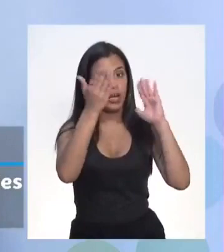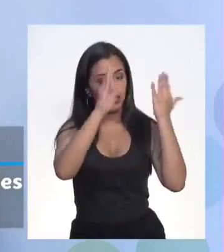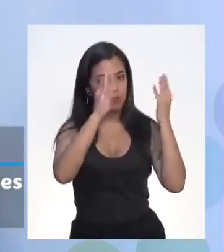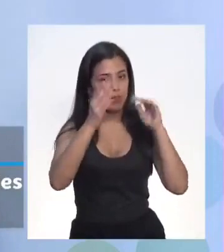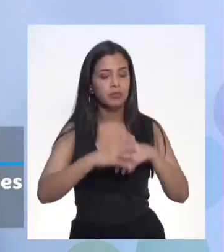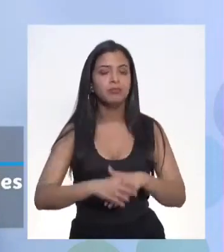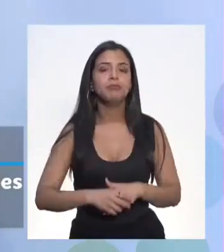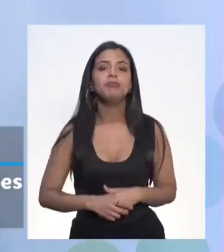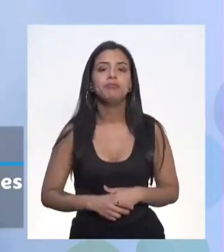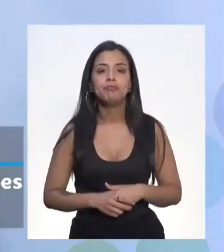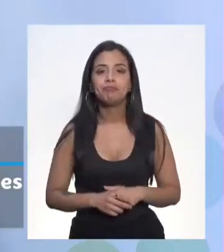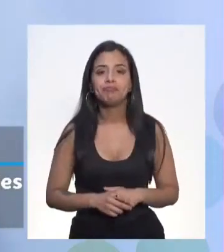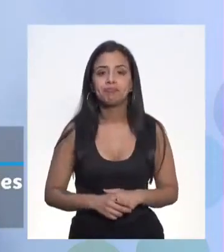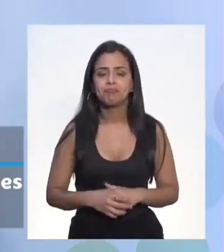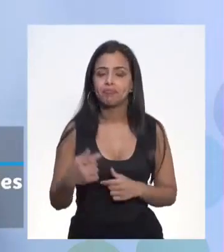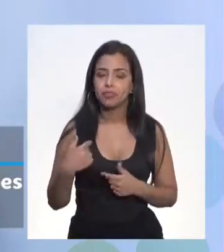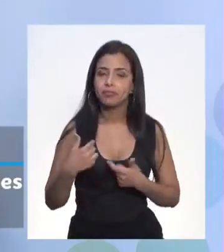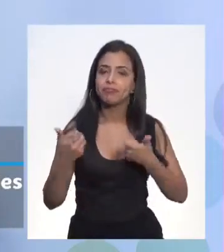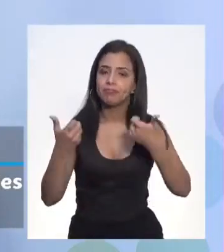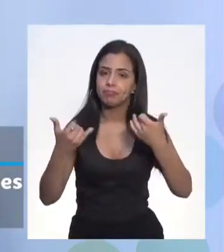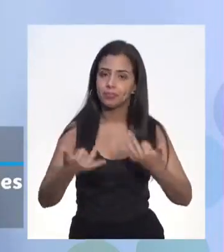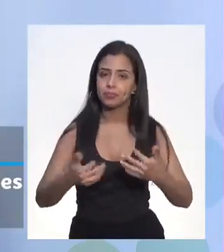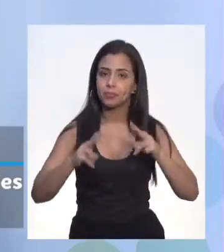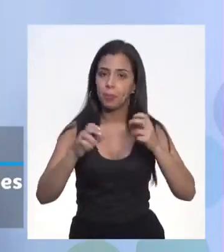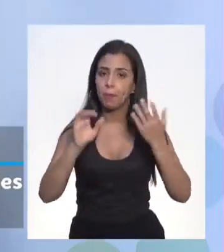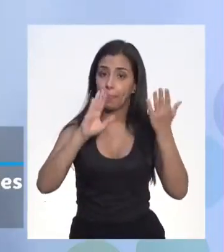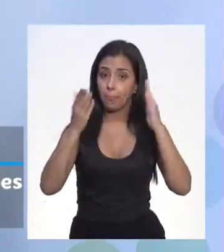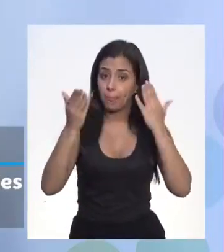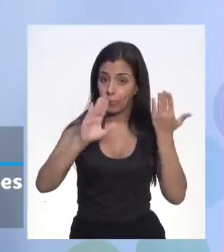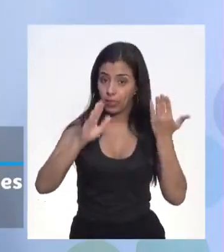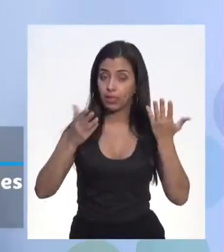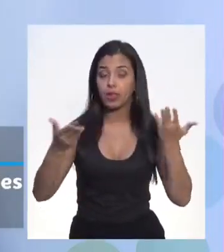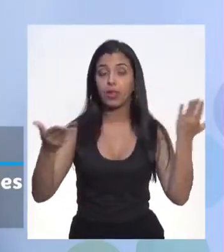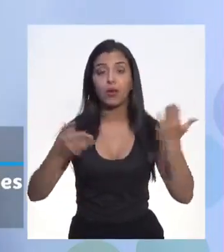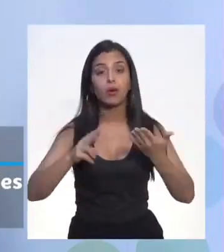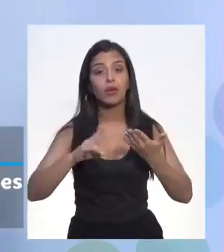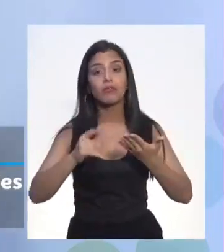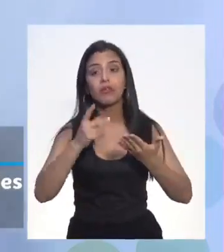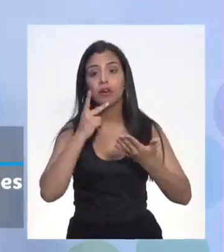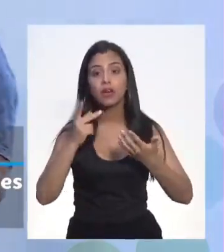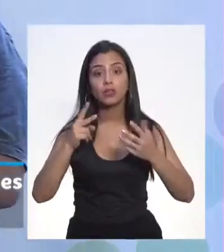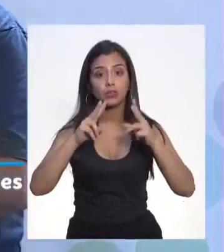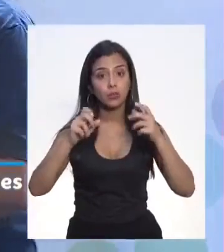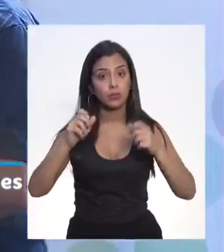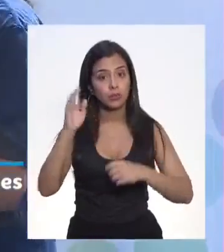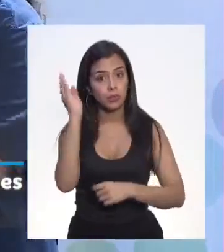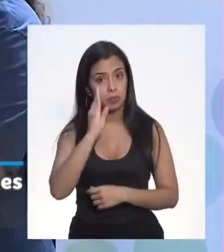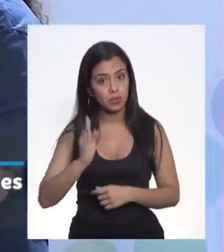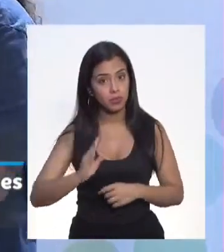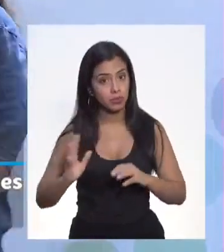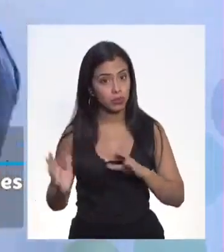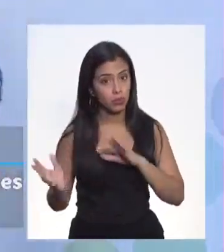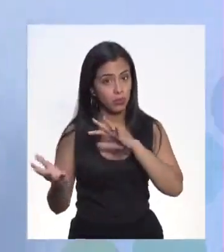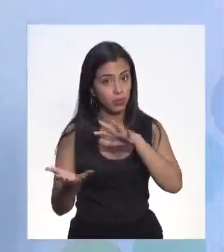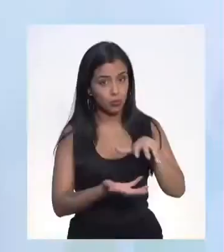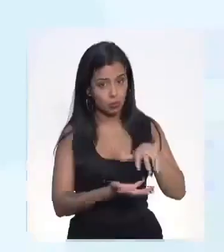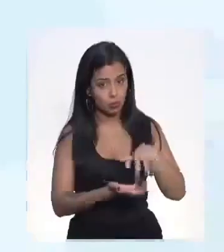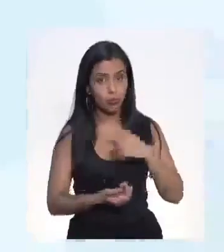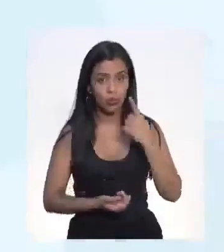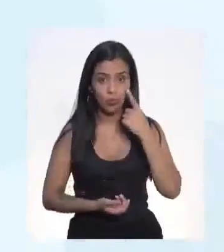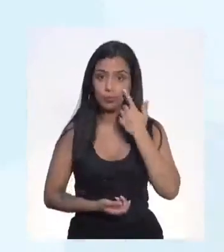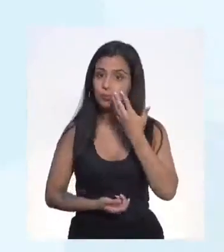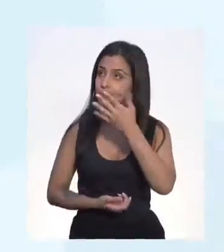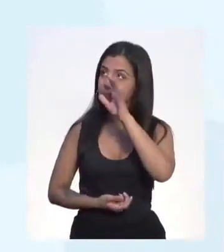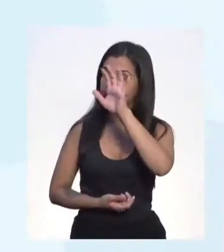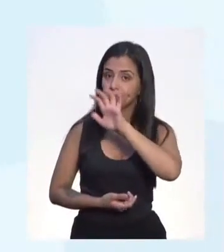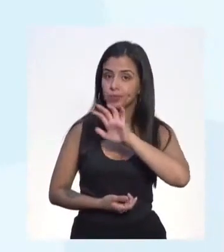climáticas, vamos ver aí um pouquinho aí sobre climas, correntes marítimas aí no mundo e no Brasil. Então, no mapa aí que vocês vão ver,